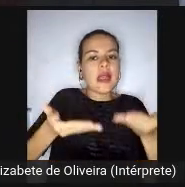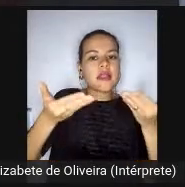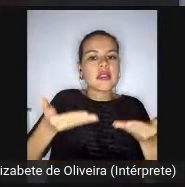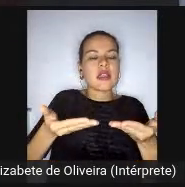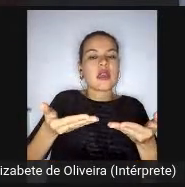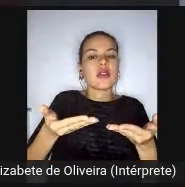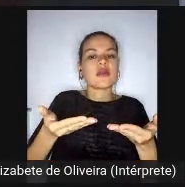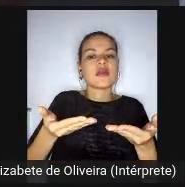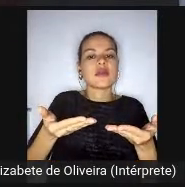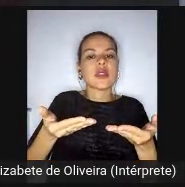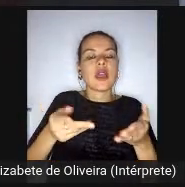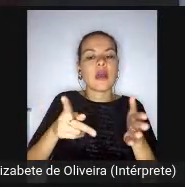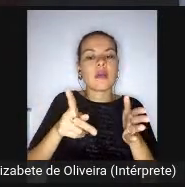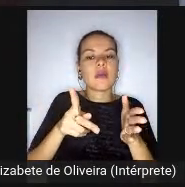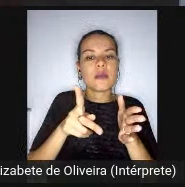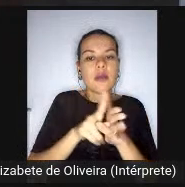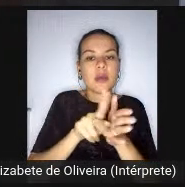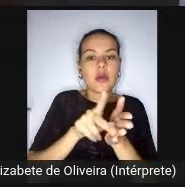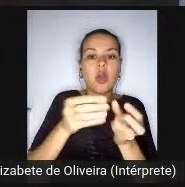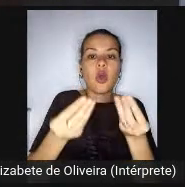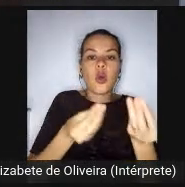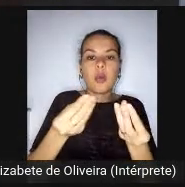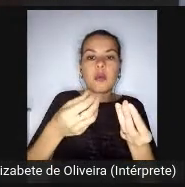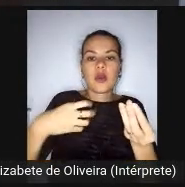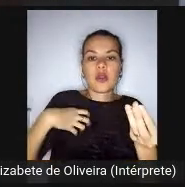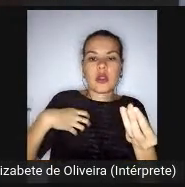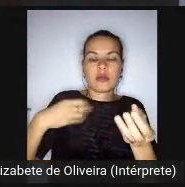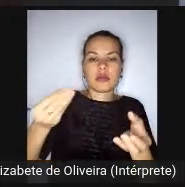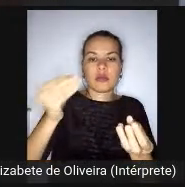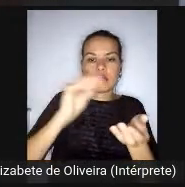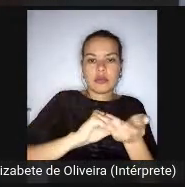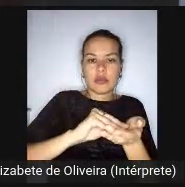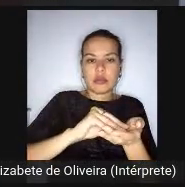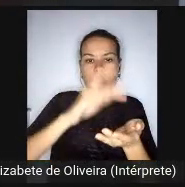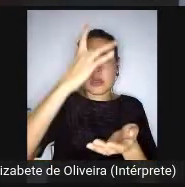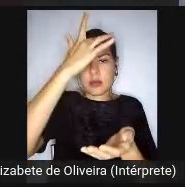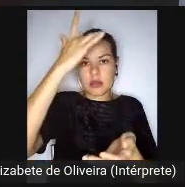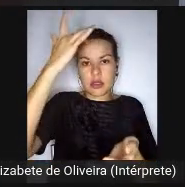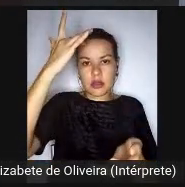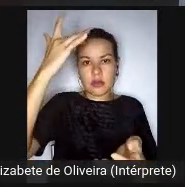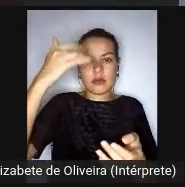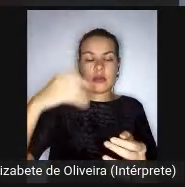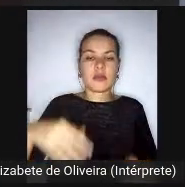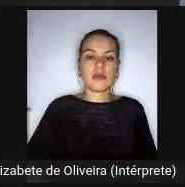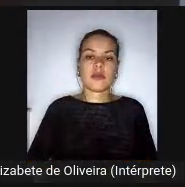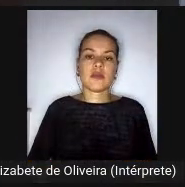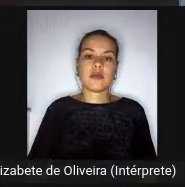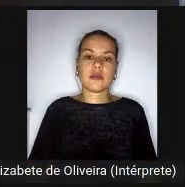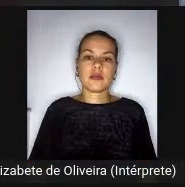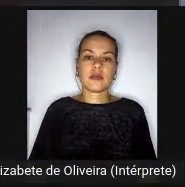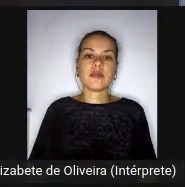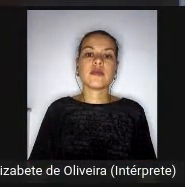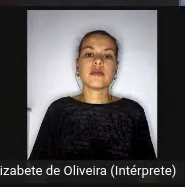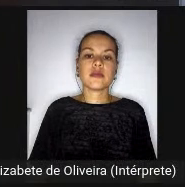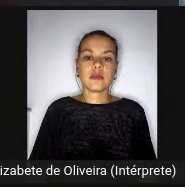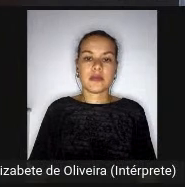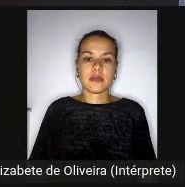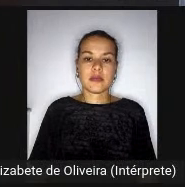exercida pelo usuário a partir desse a do bocal